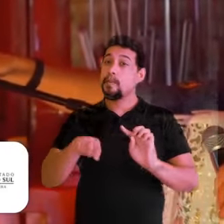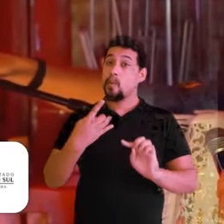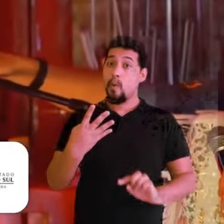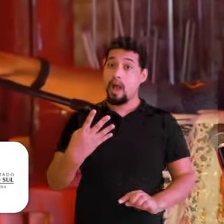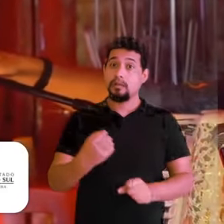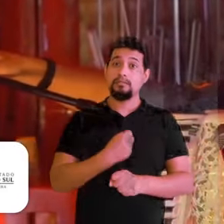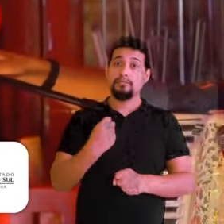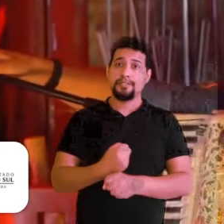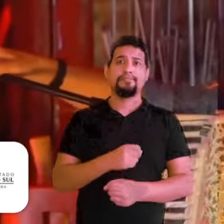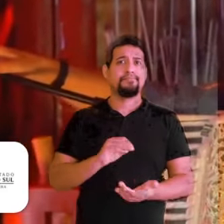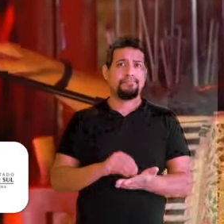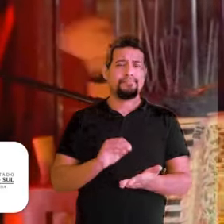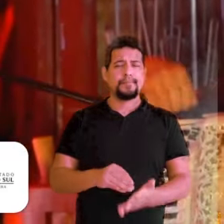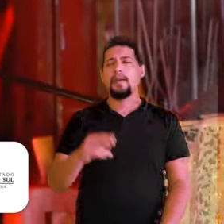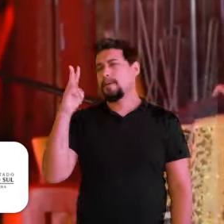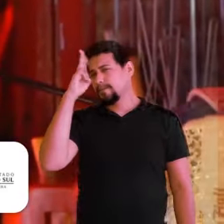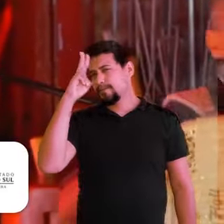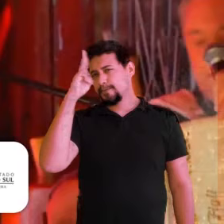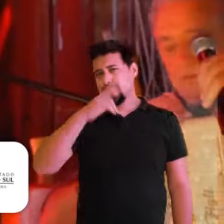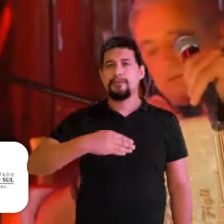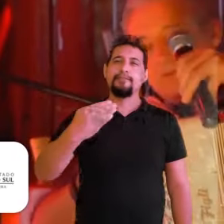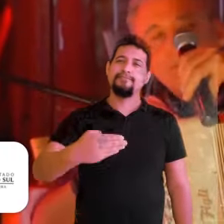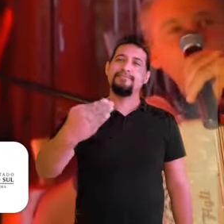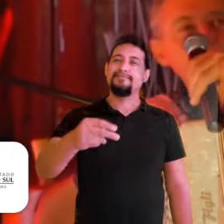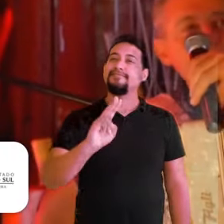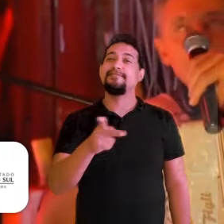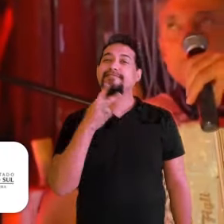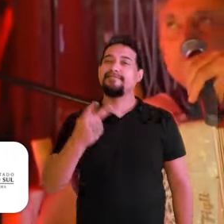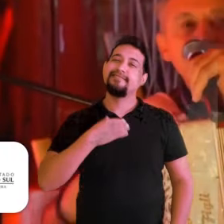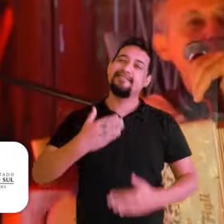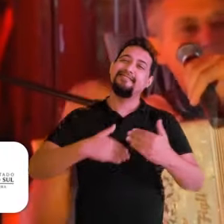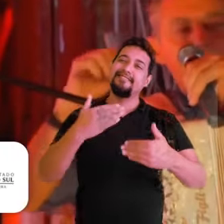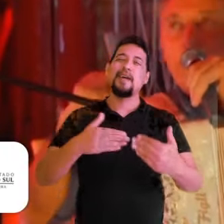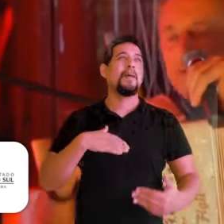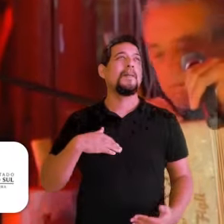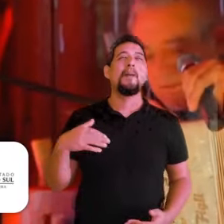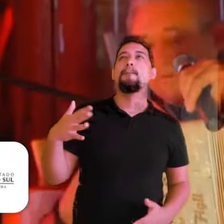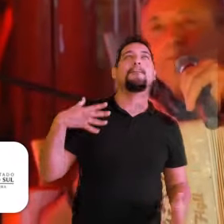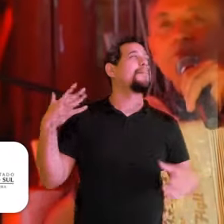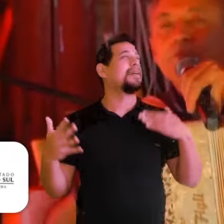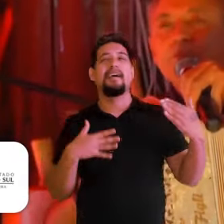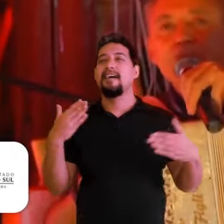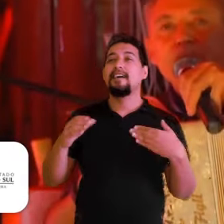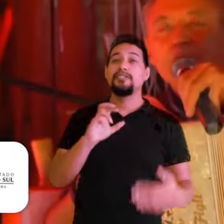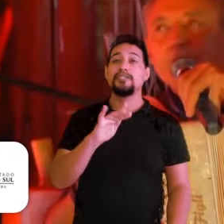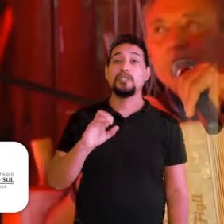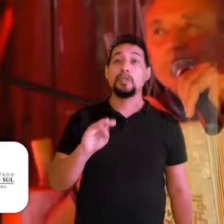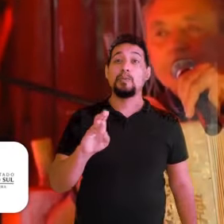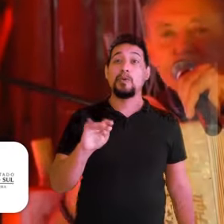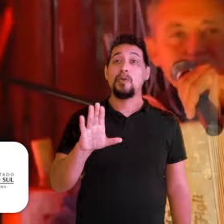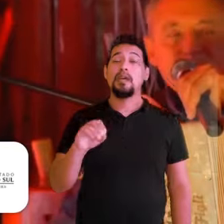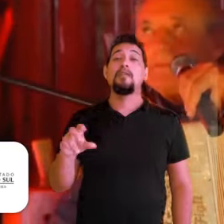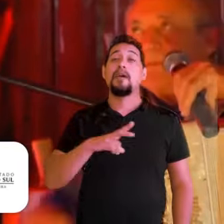grupo, depois de 4 anos ausente. É uma história, como eu sempre digo por aí, nas minhas andanças, o